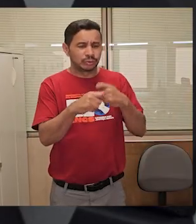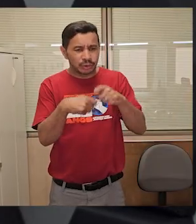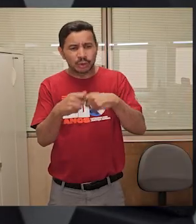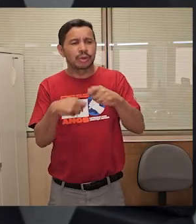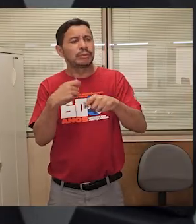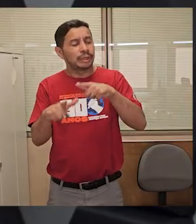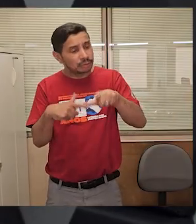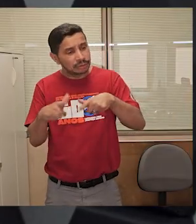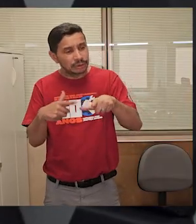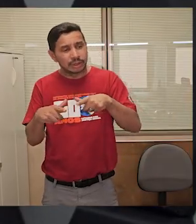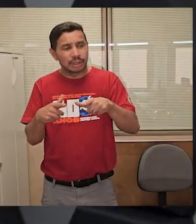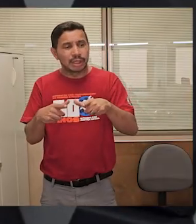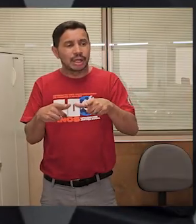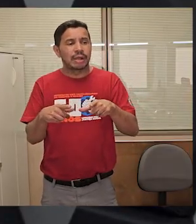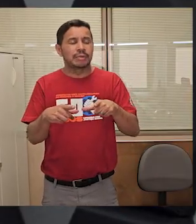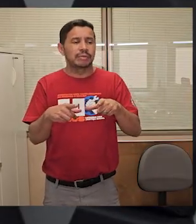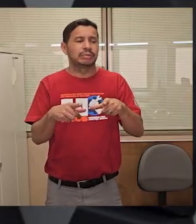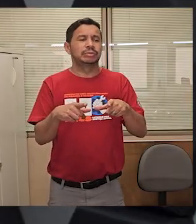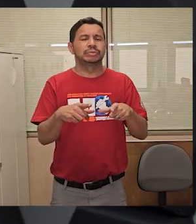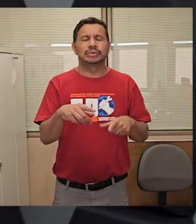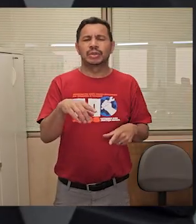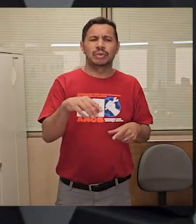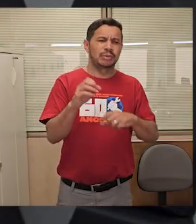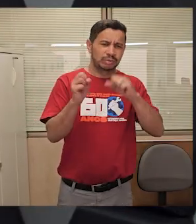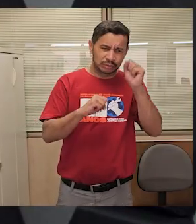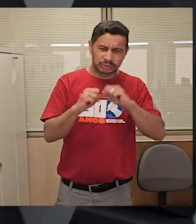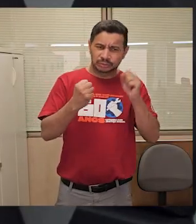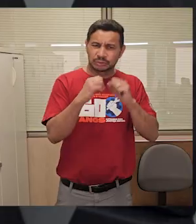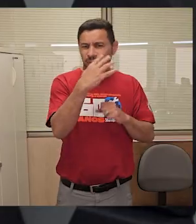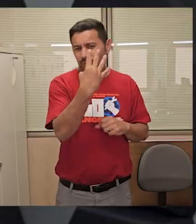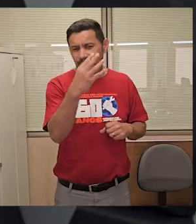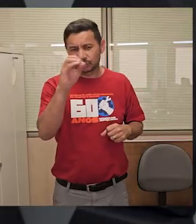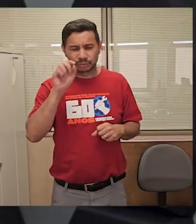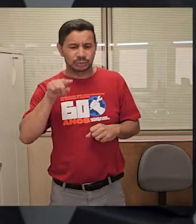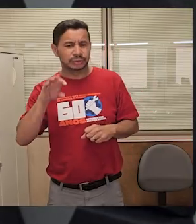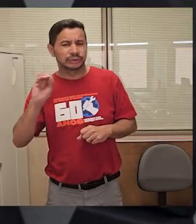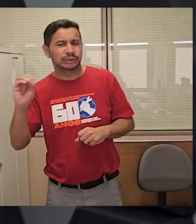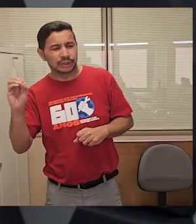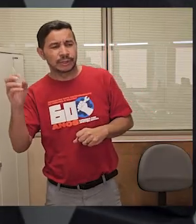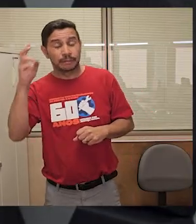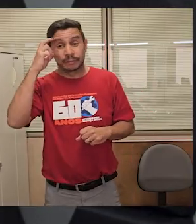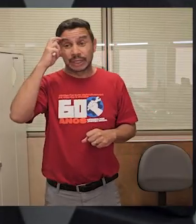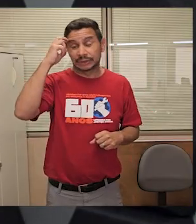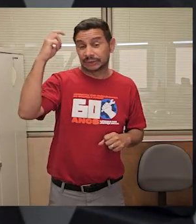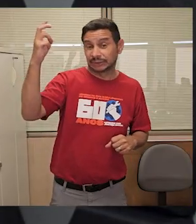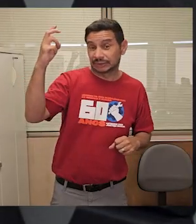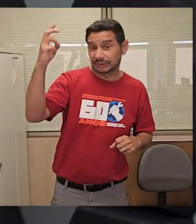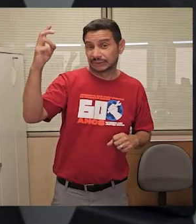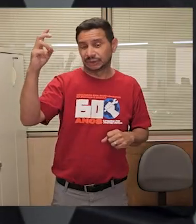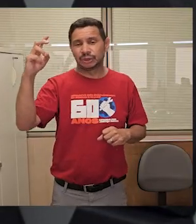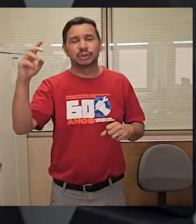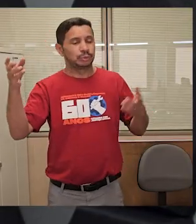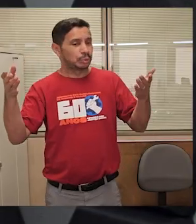né? Então, automação, indústria 4.0, inteligência artificial, que agora é a grande questão